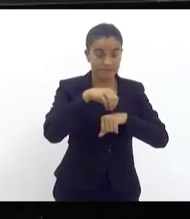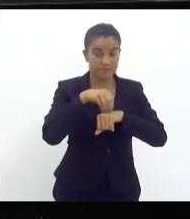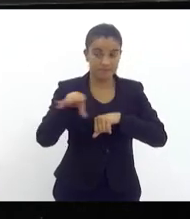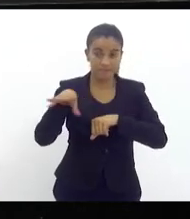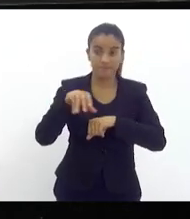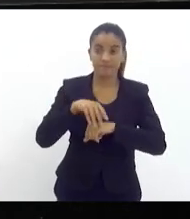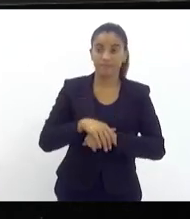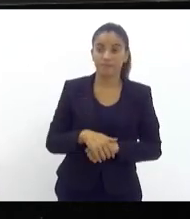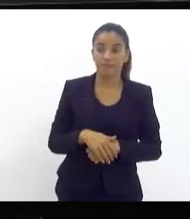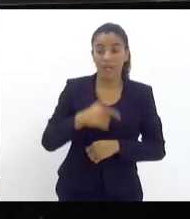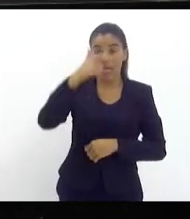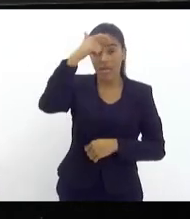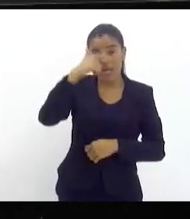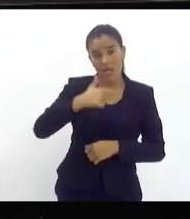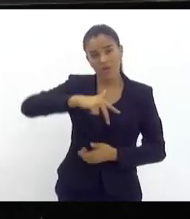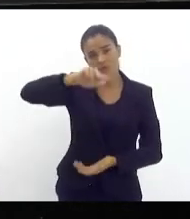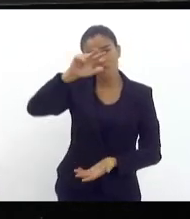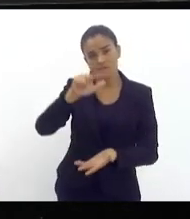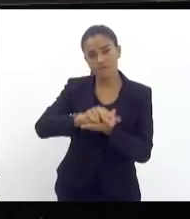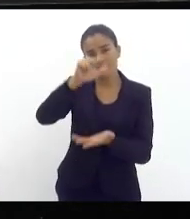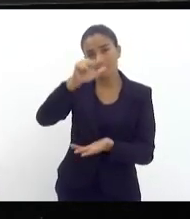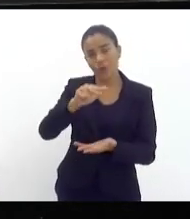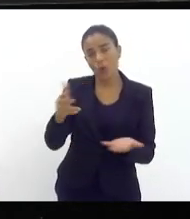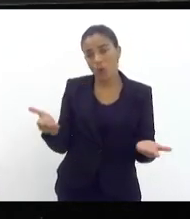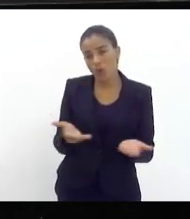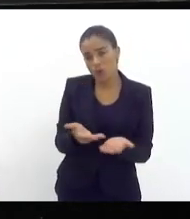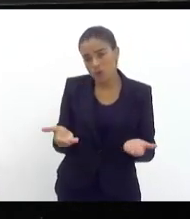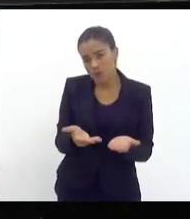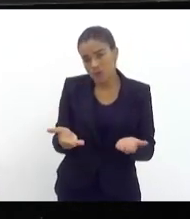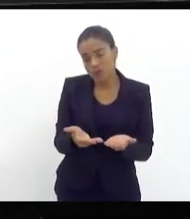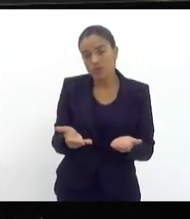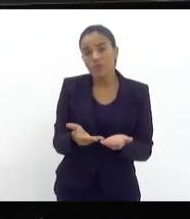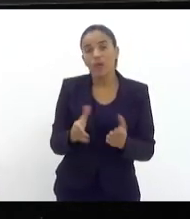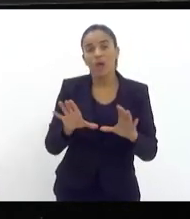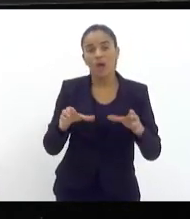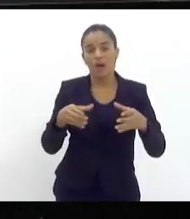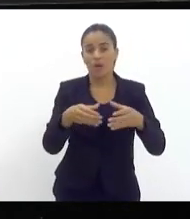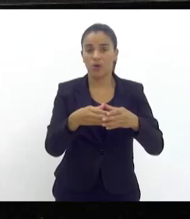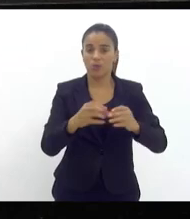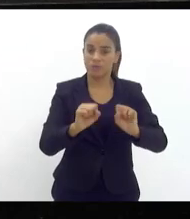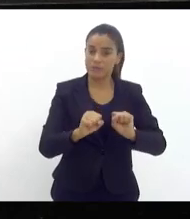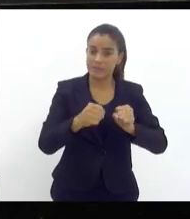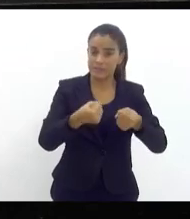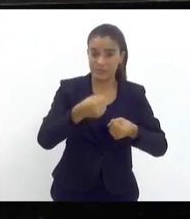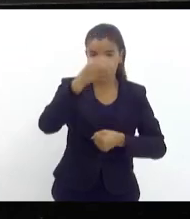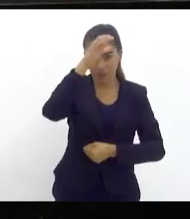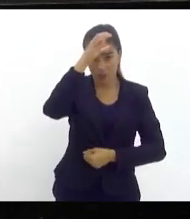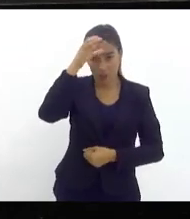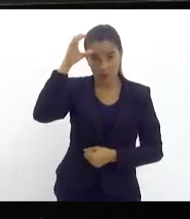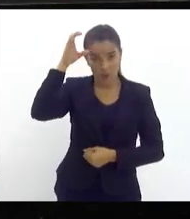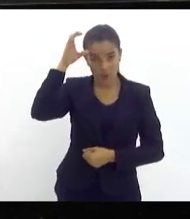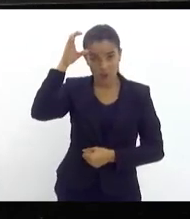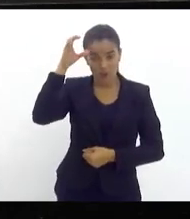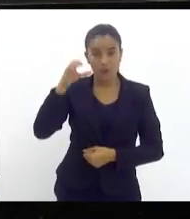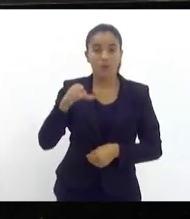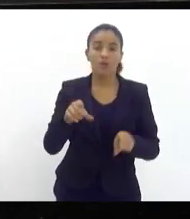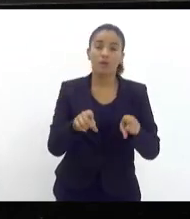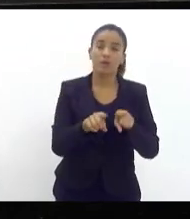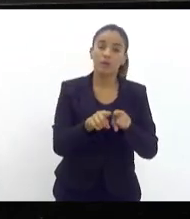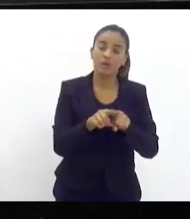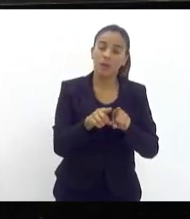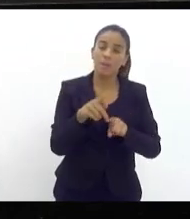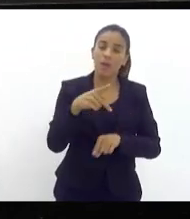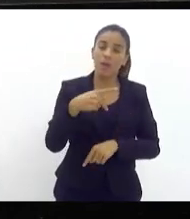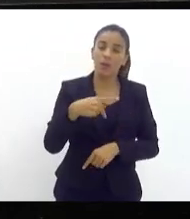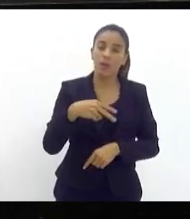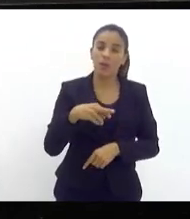eu oficializei hoje a comissão de Defesa do Consumidor E também o